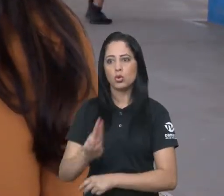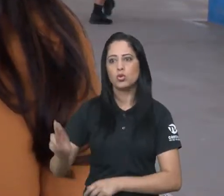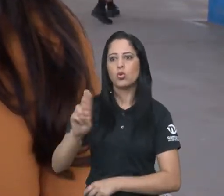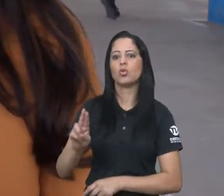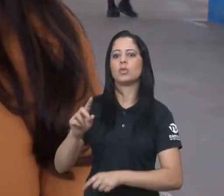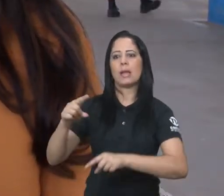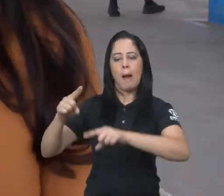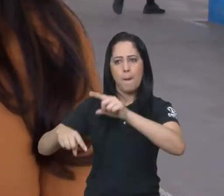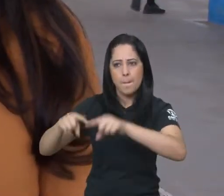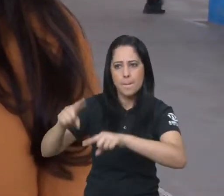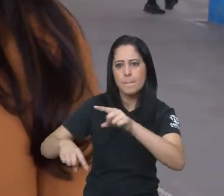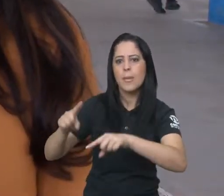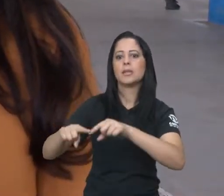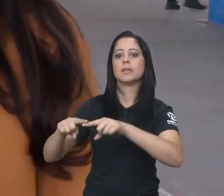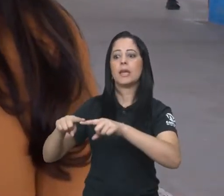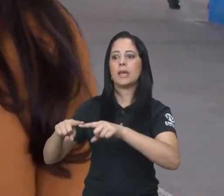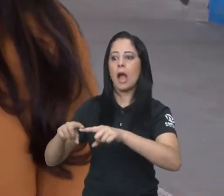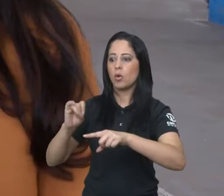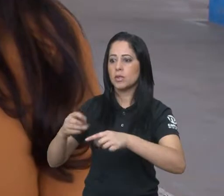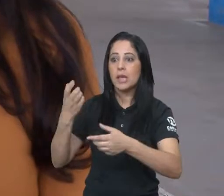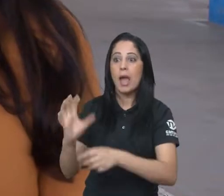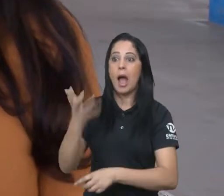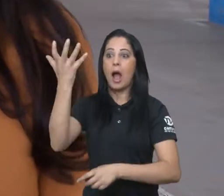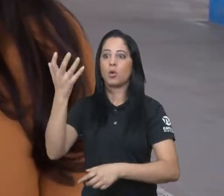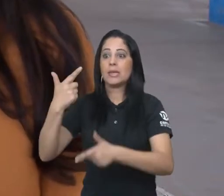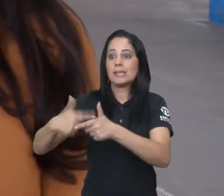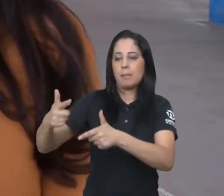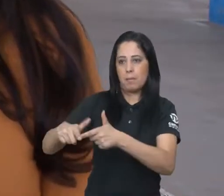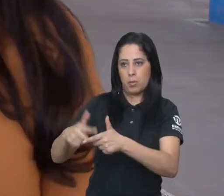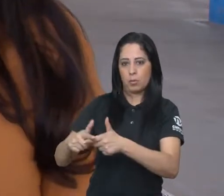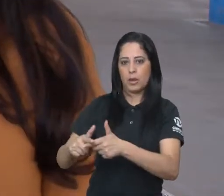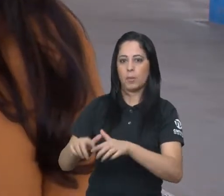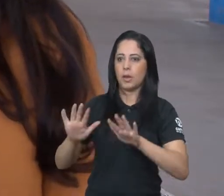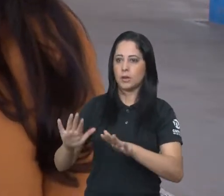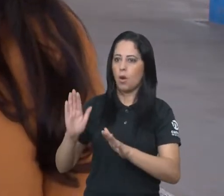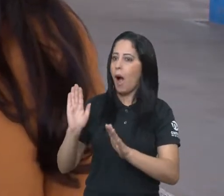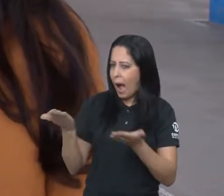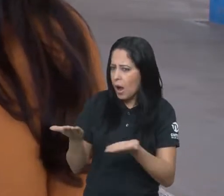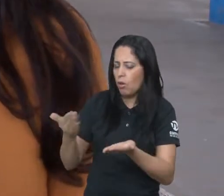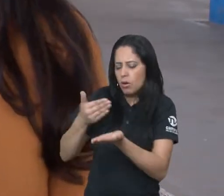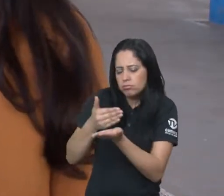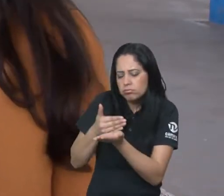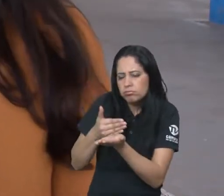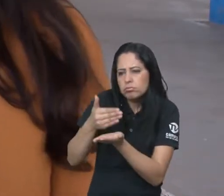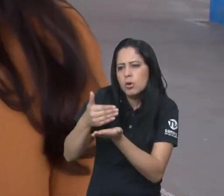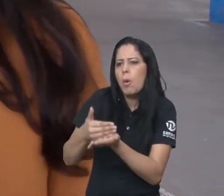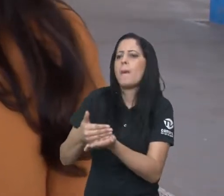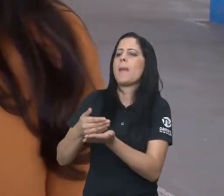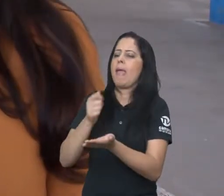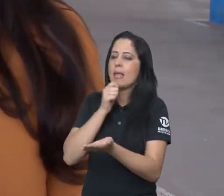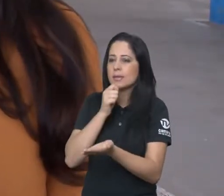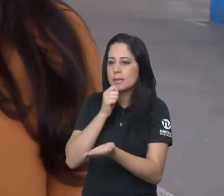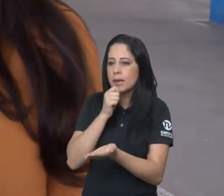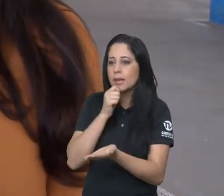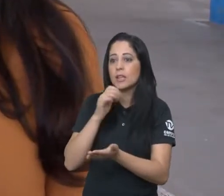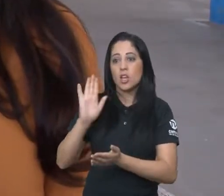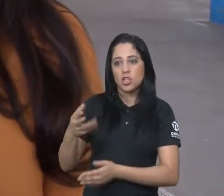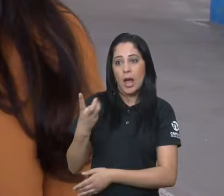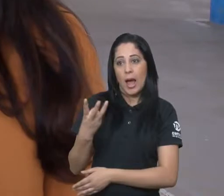né, que são autoexplicativos no momento de uma parada cardiorrespiratória. Então esse é apenas o começo,